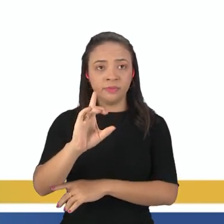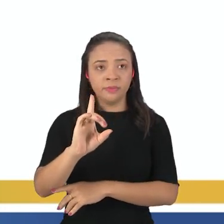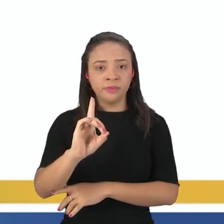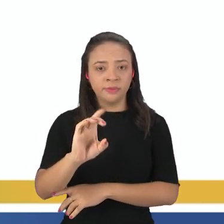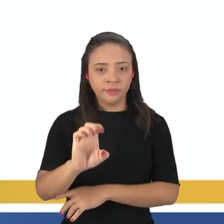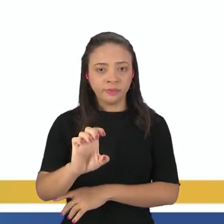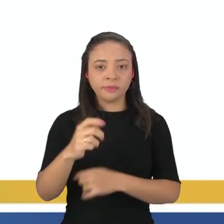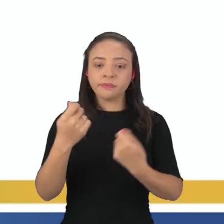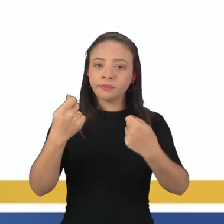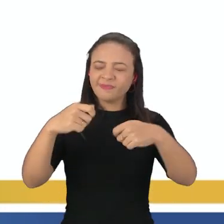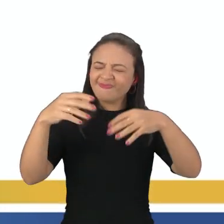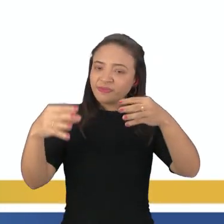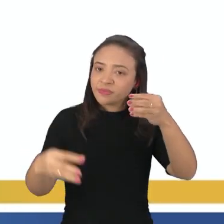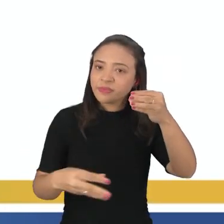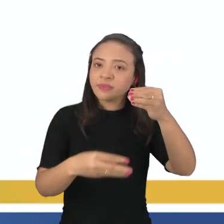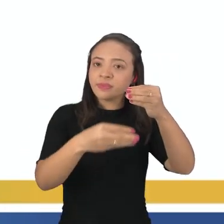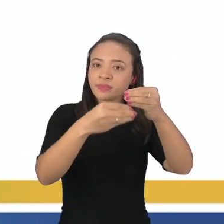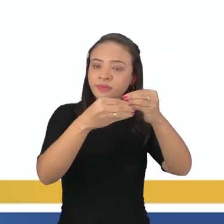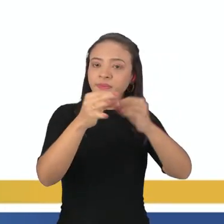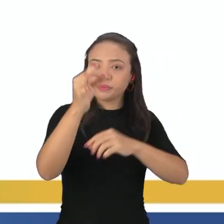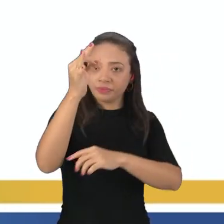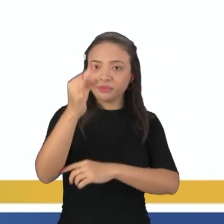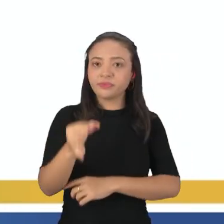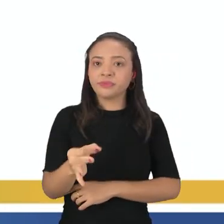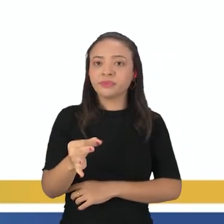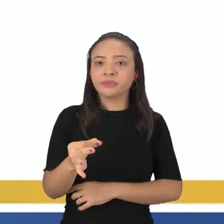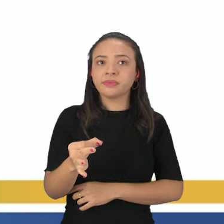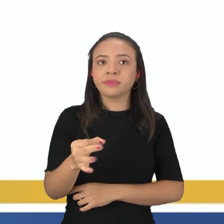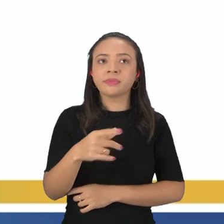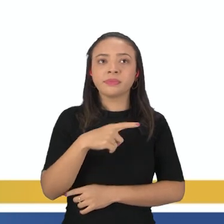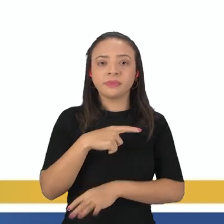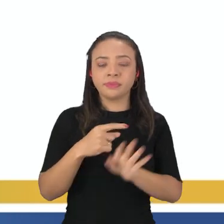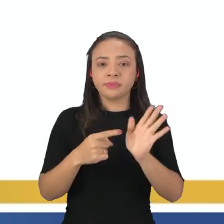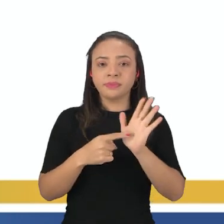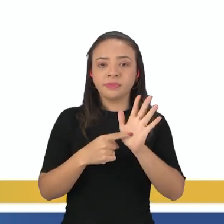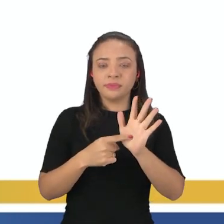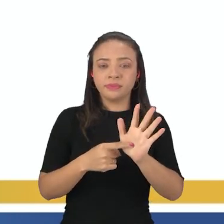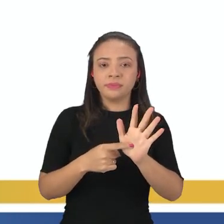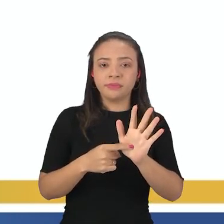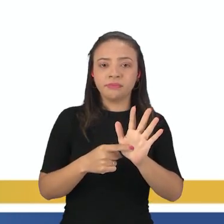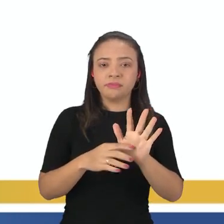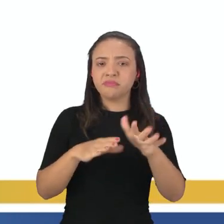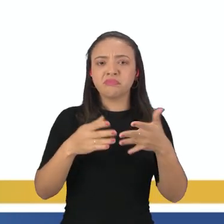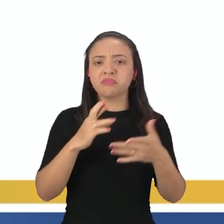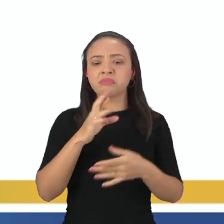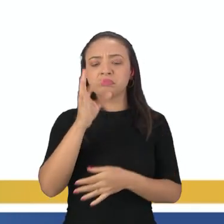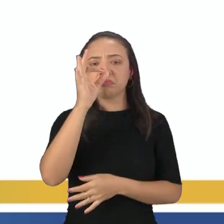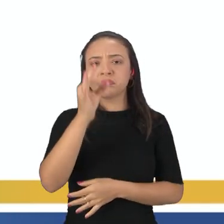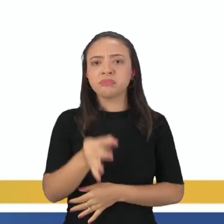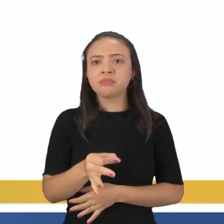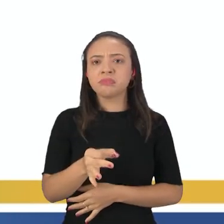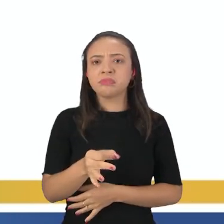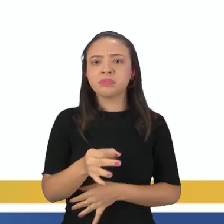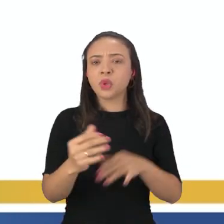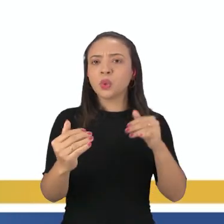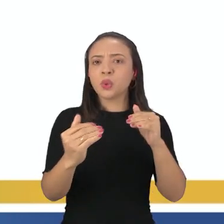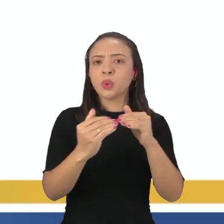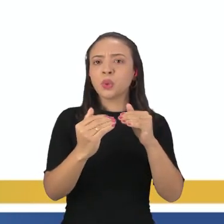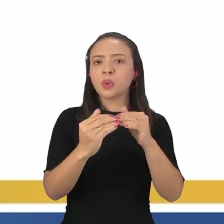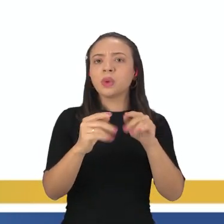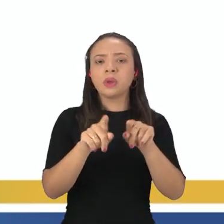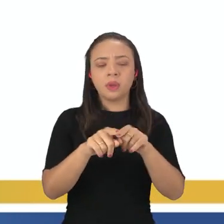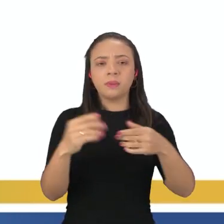posso completar corretamente as lacunas existentes? O que vocês acham que vai concordar e vai relacionar